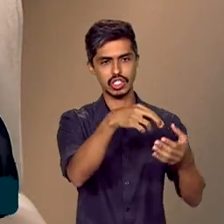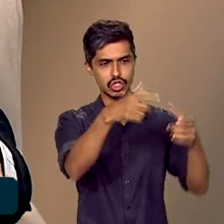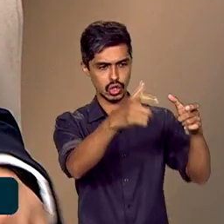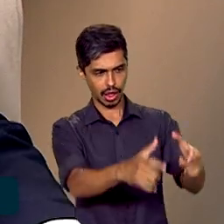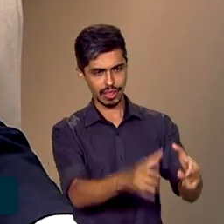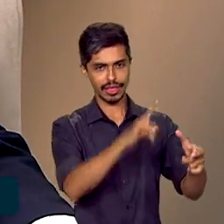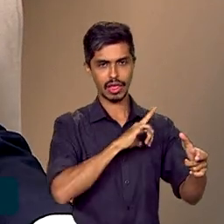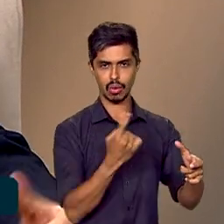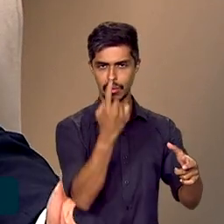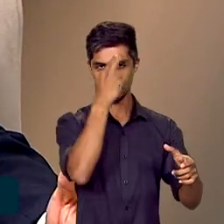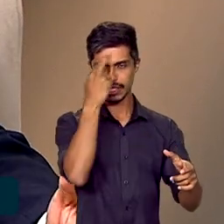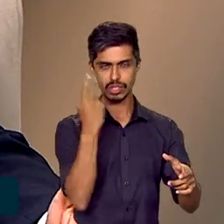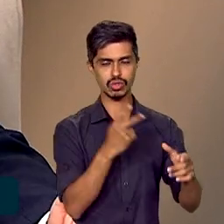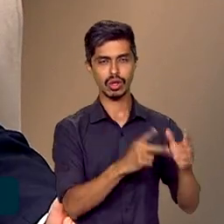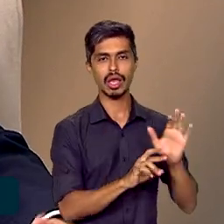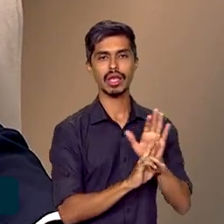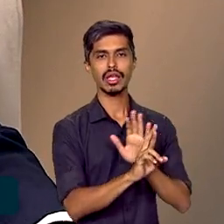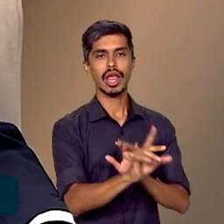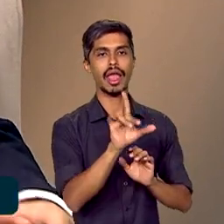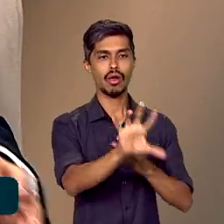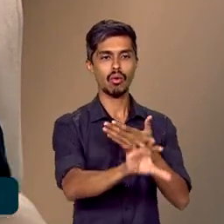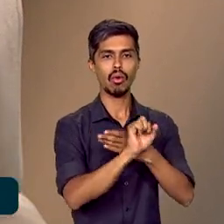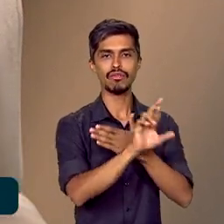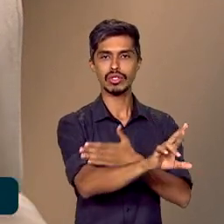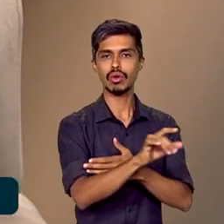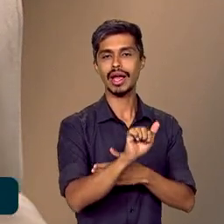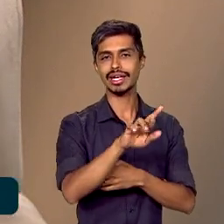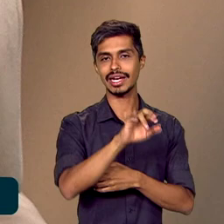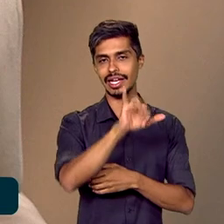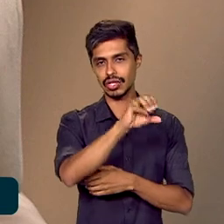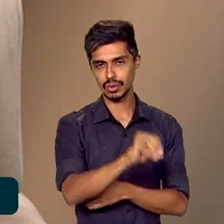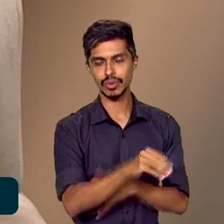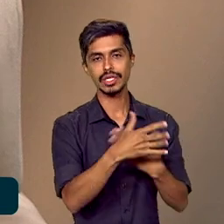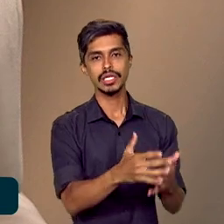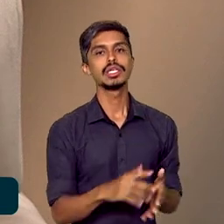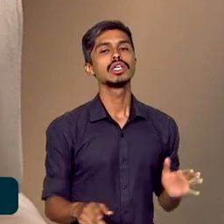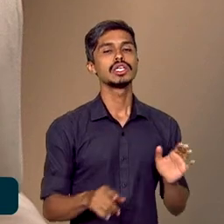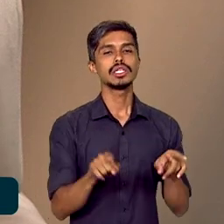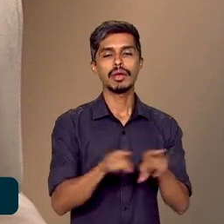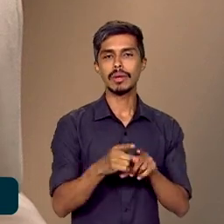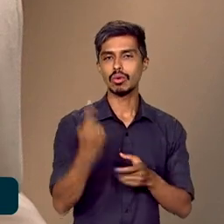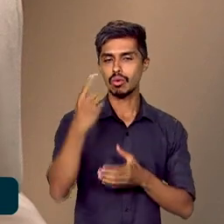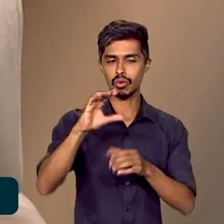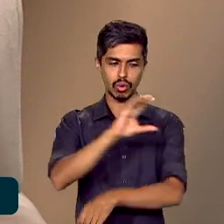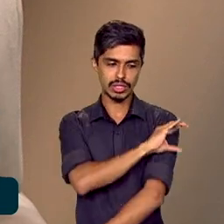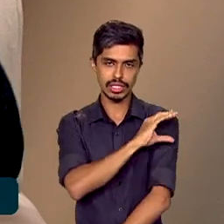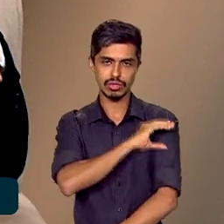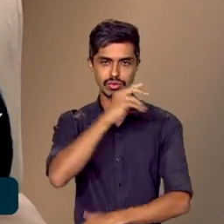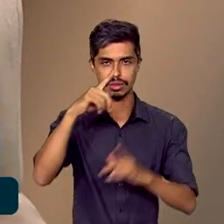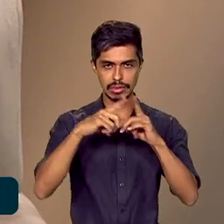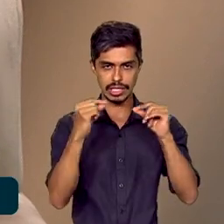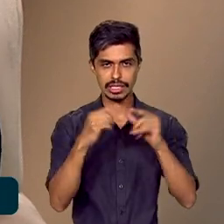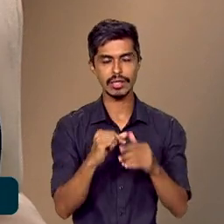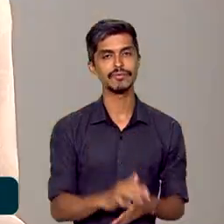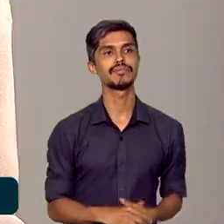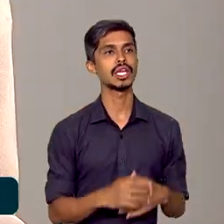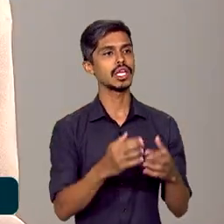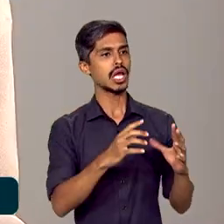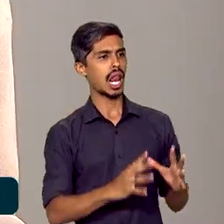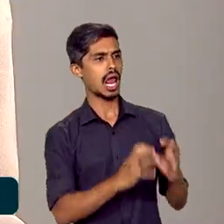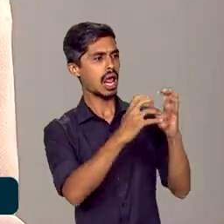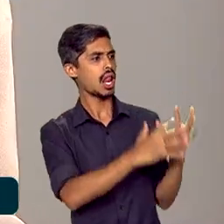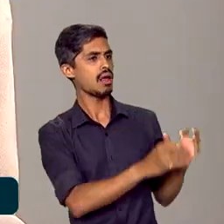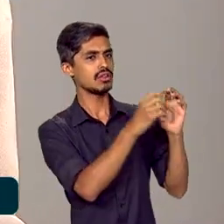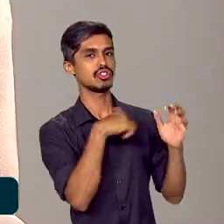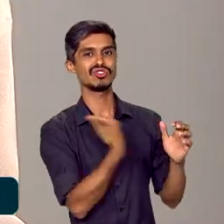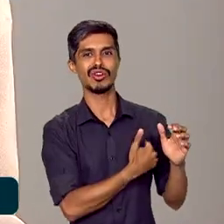uma pessoa responsável, chamada ouvidor agrário, e uma coordenação em Brasília. A partir dos conflitos identificados, a